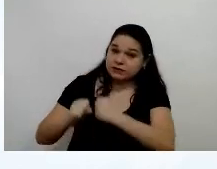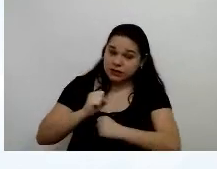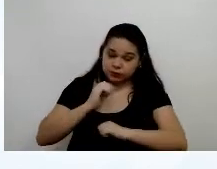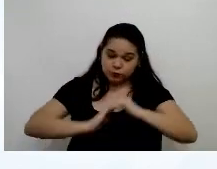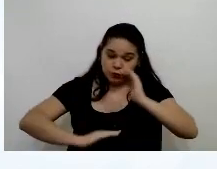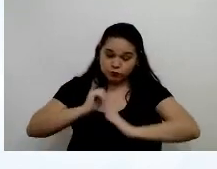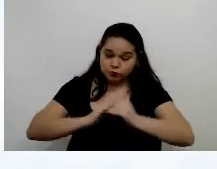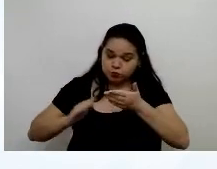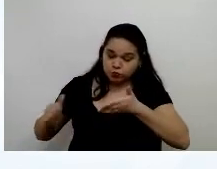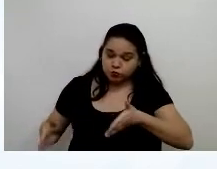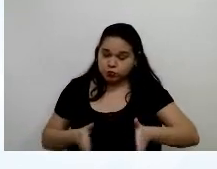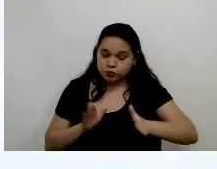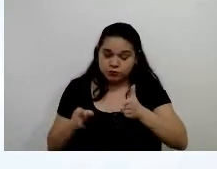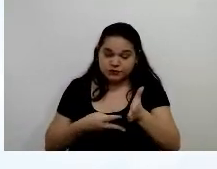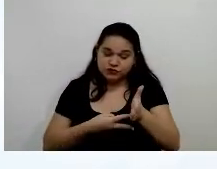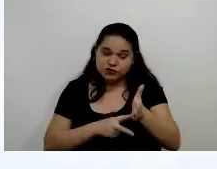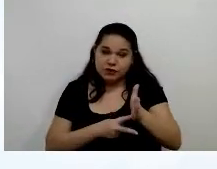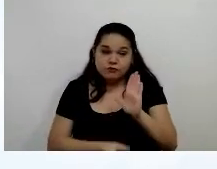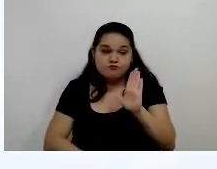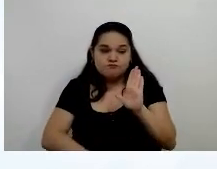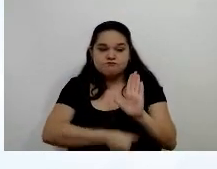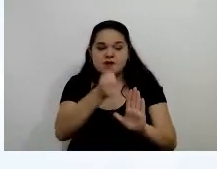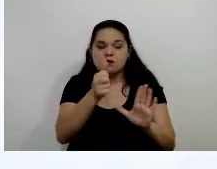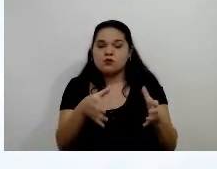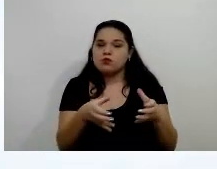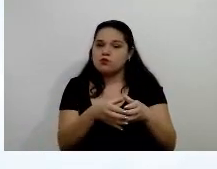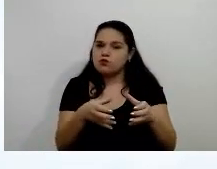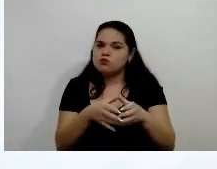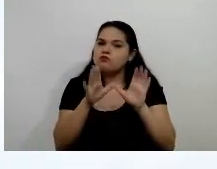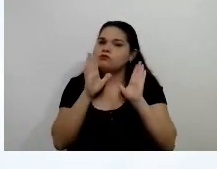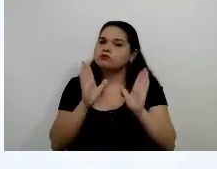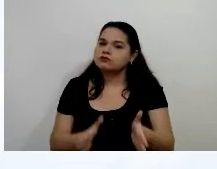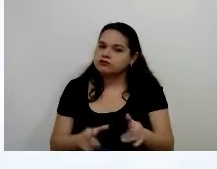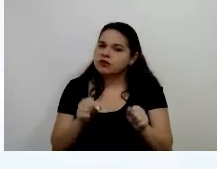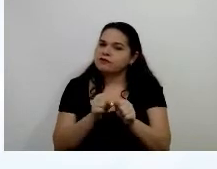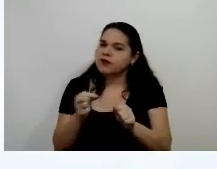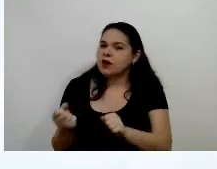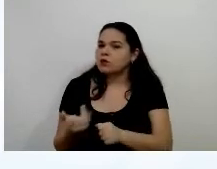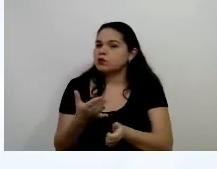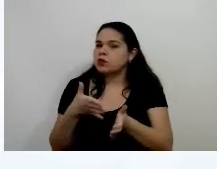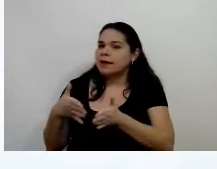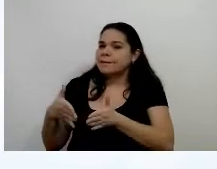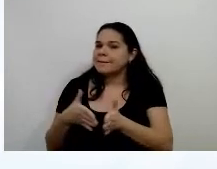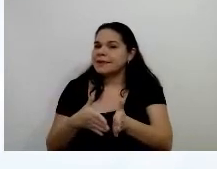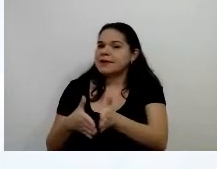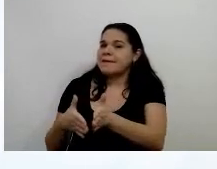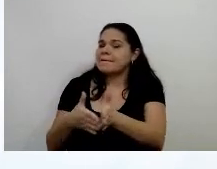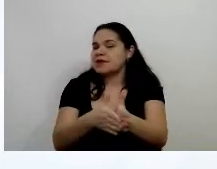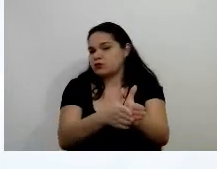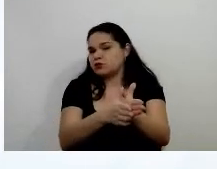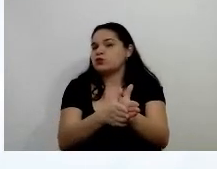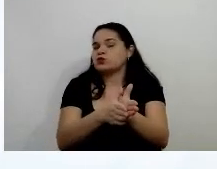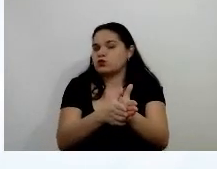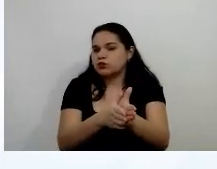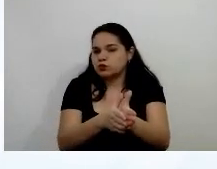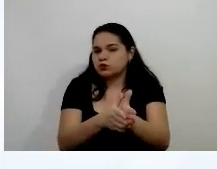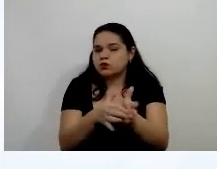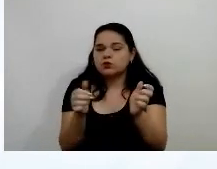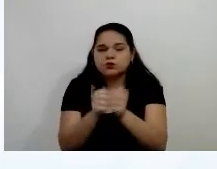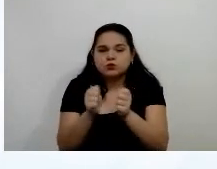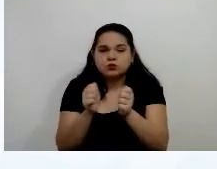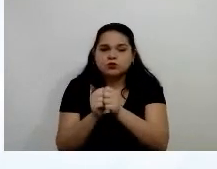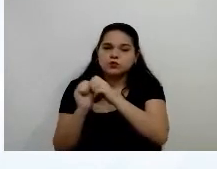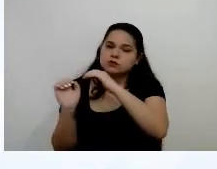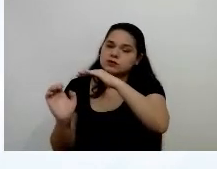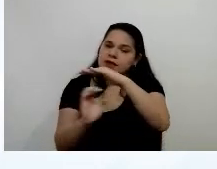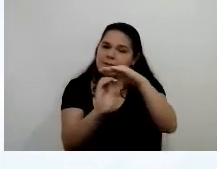foi a primeira entidade sindical a já tomar alguns encaminhamentos e fazer alguns encaminhamentos junto às empresas